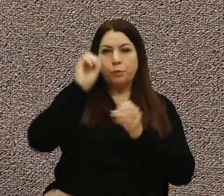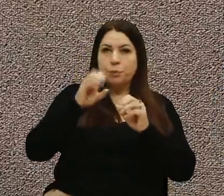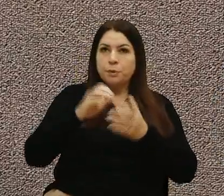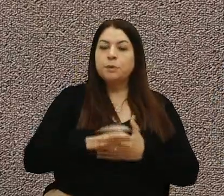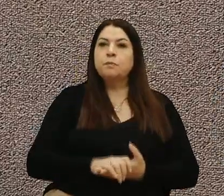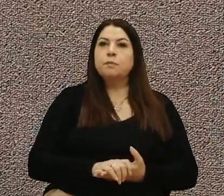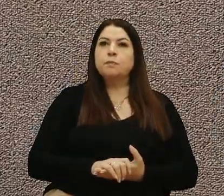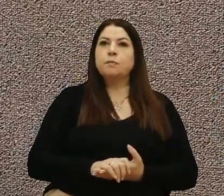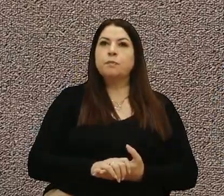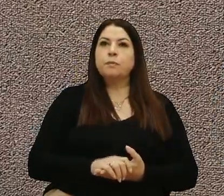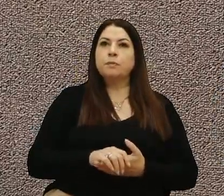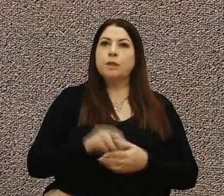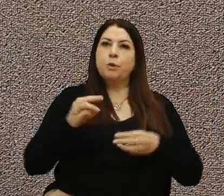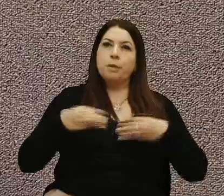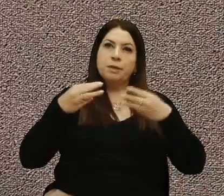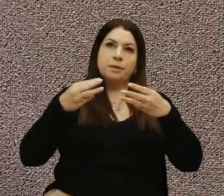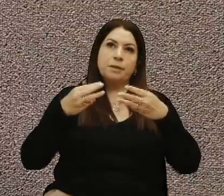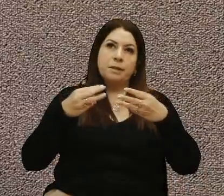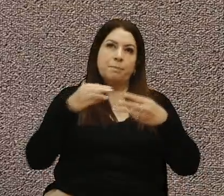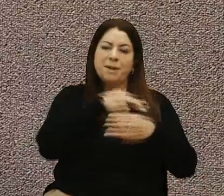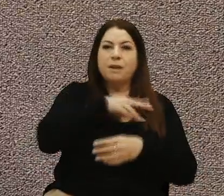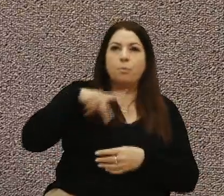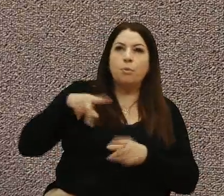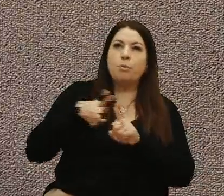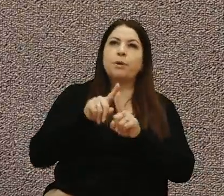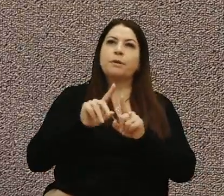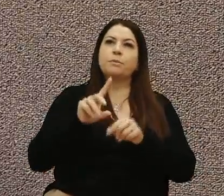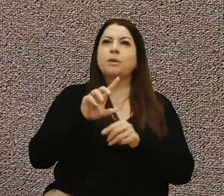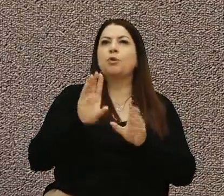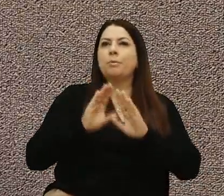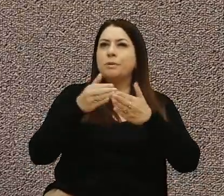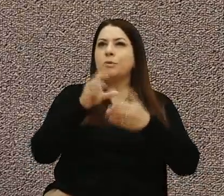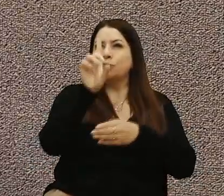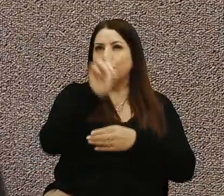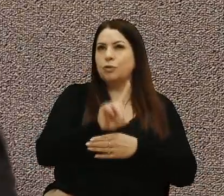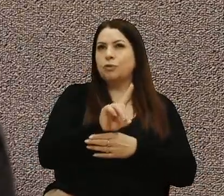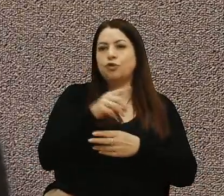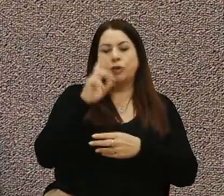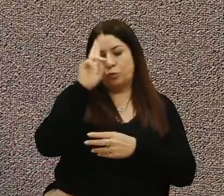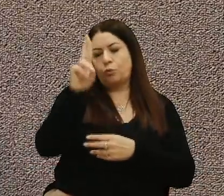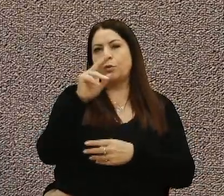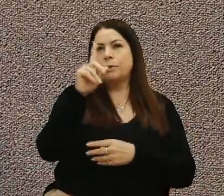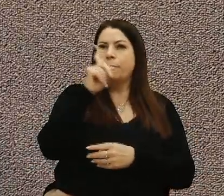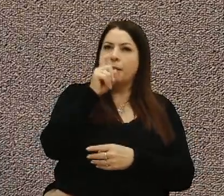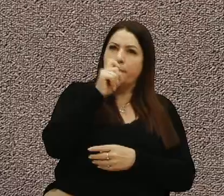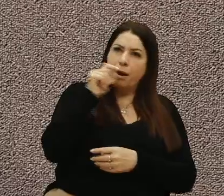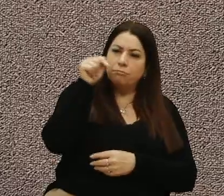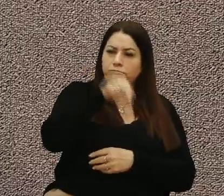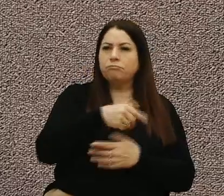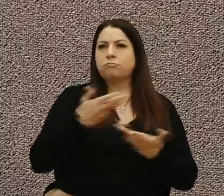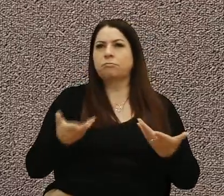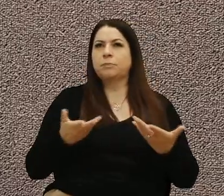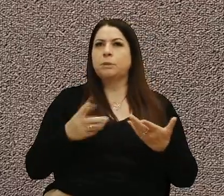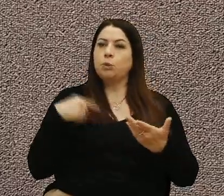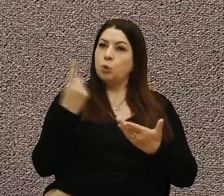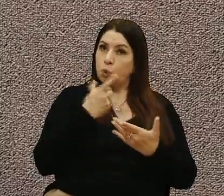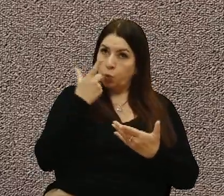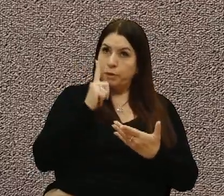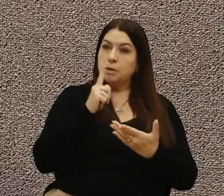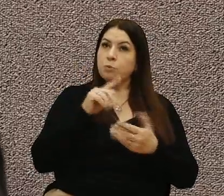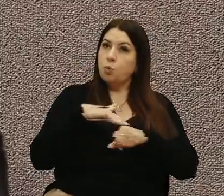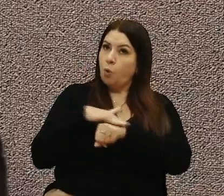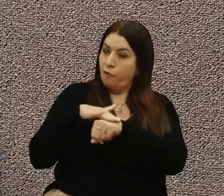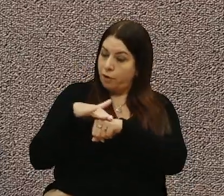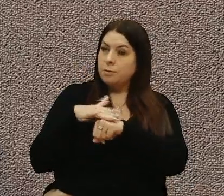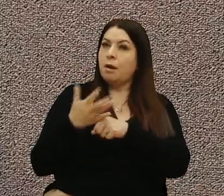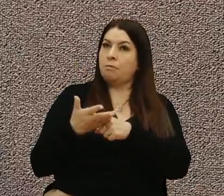Educação, Ministério Público, Comissão de Diretores, os pais, os alunos que quiserem vir aqui, para que nós possamos